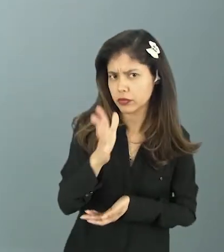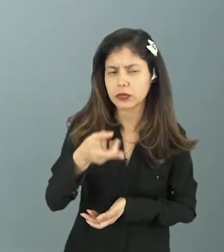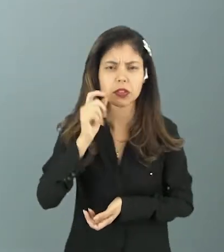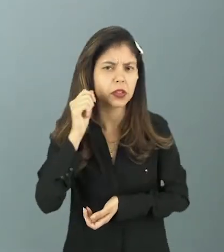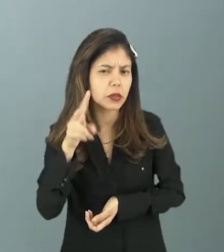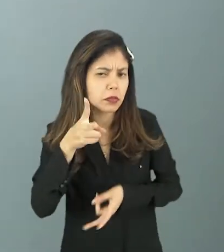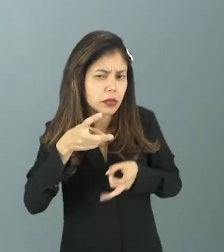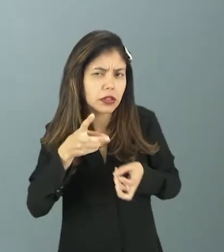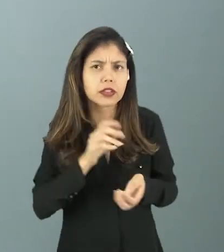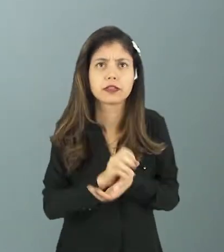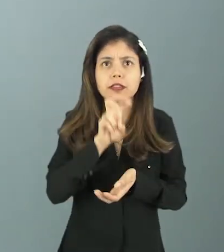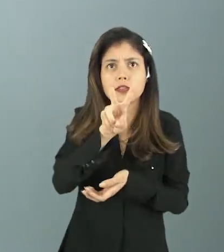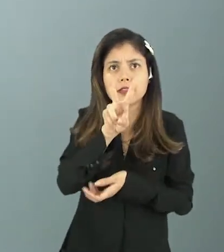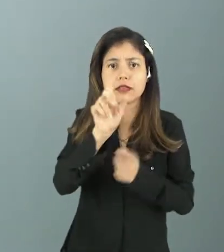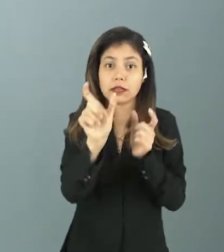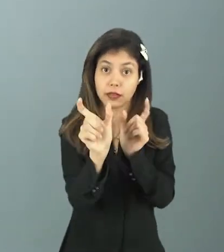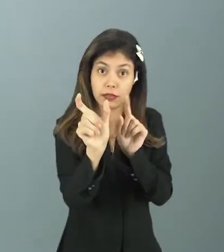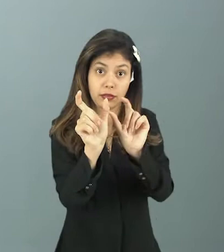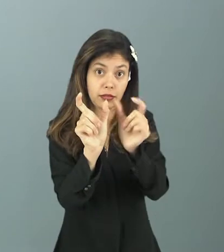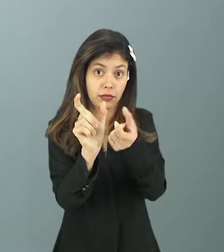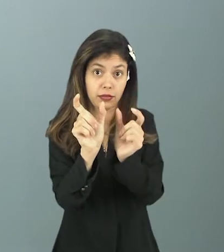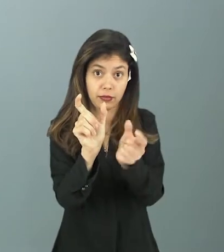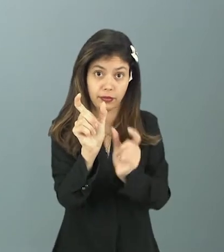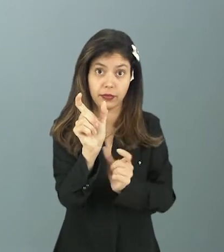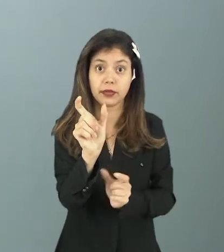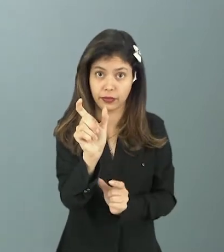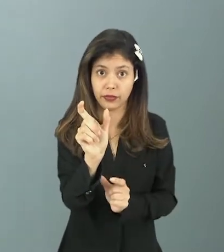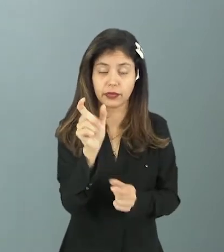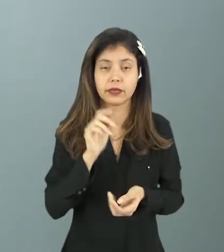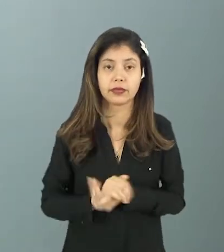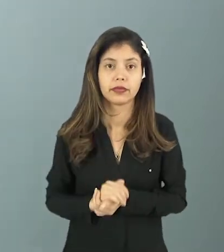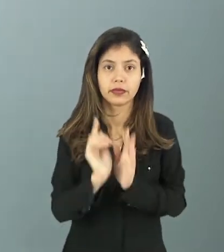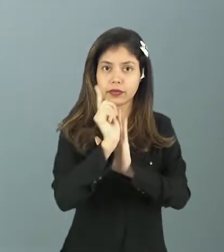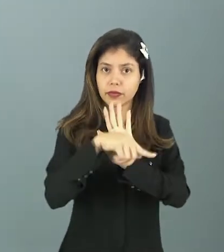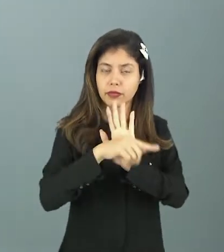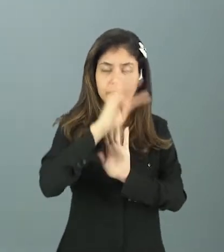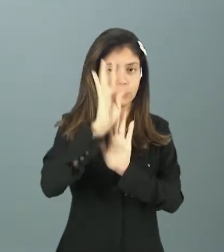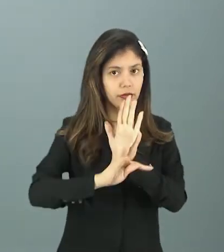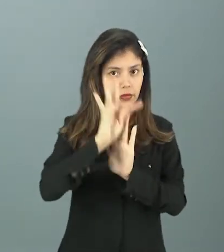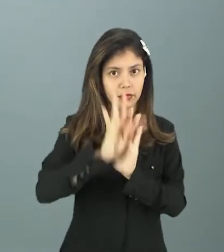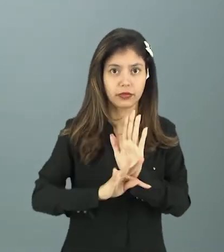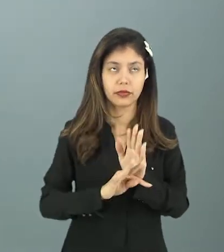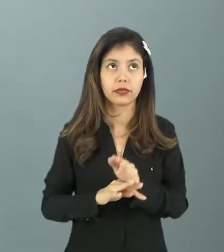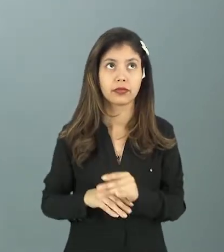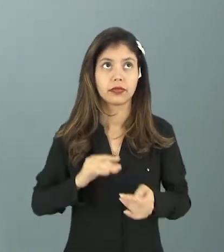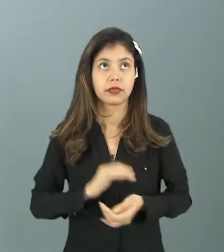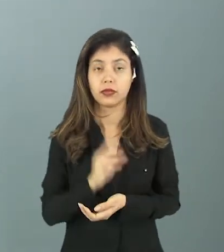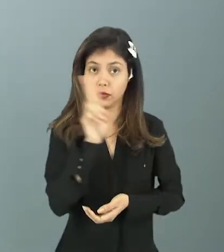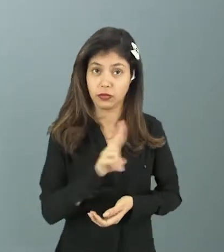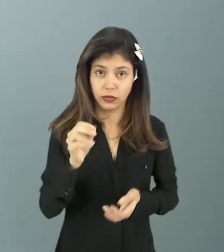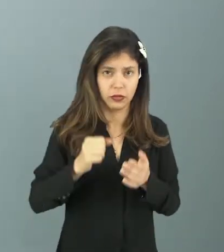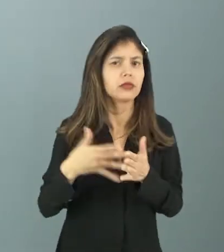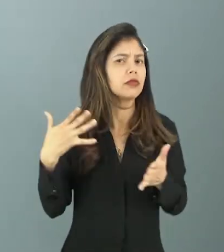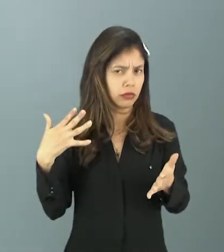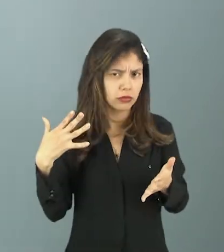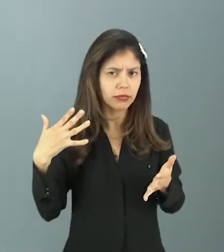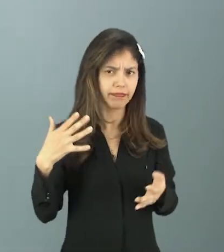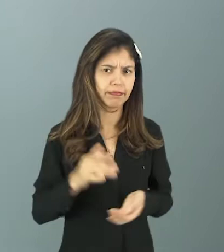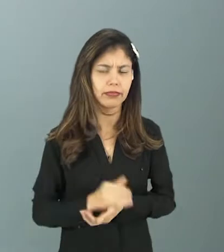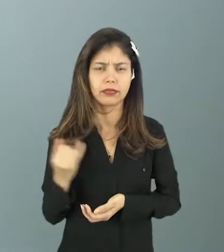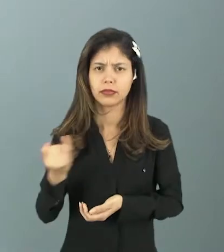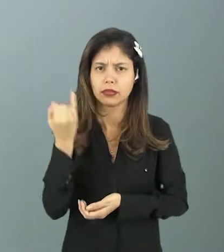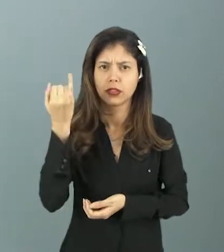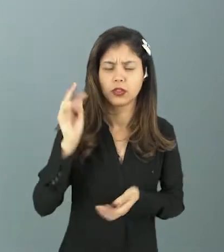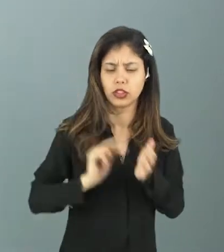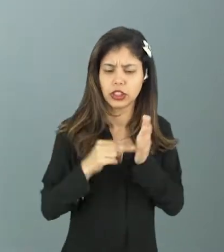do verbete? Verbete é um gênero textual que nós costumamos usar muito, principalmente quando nós não